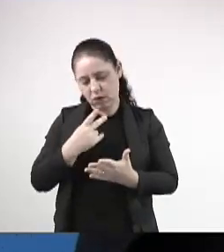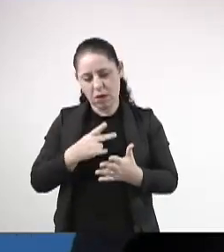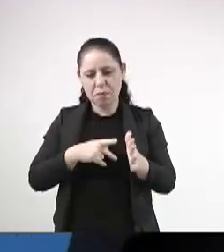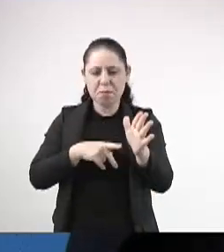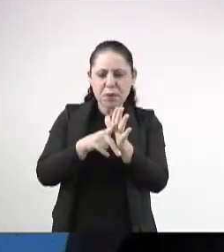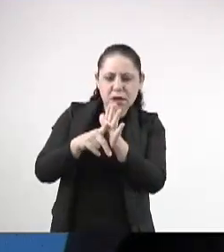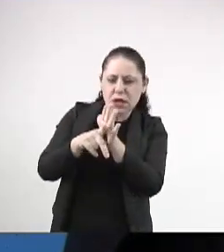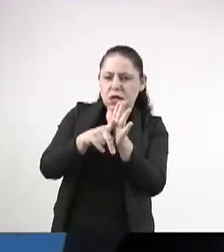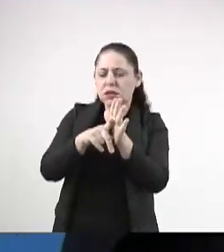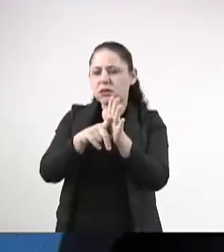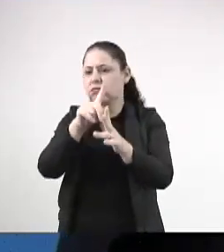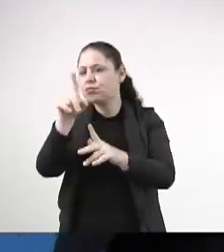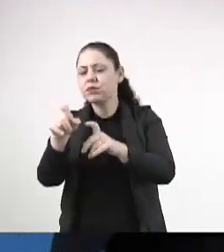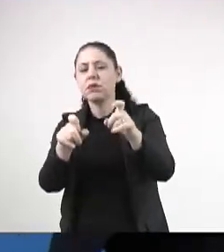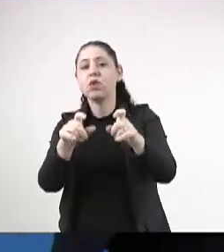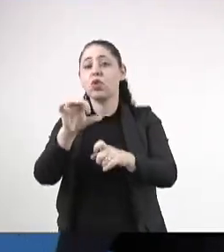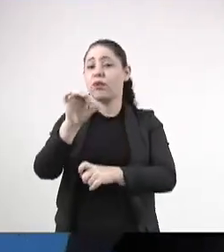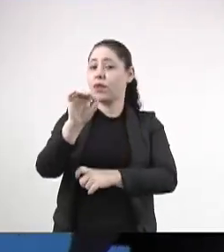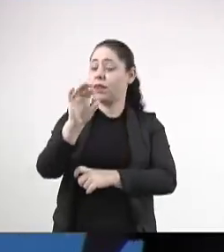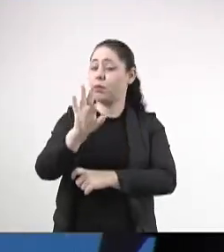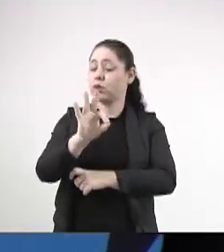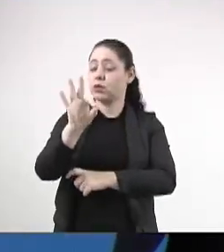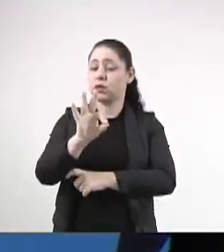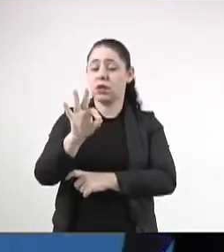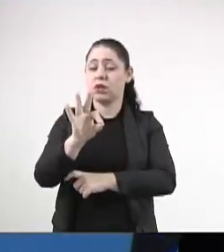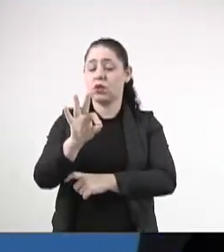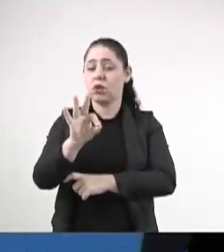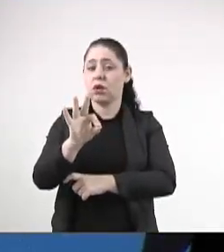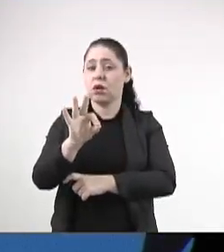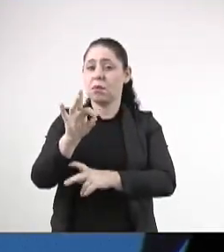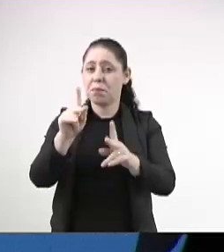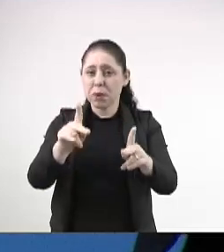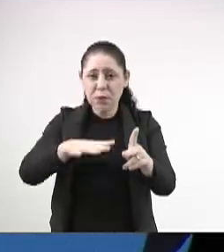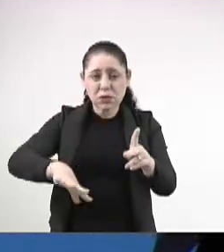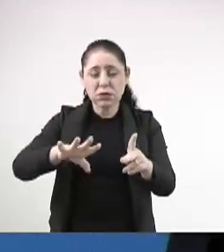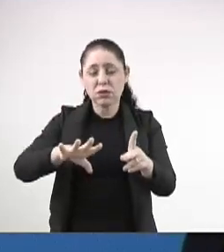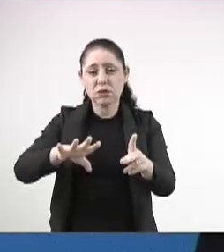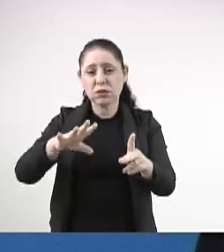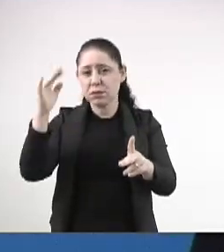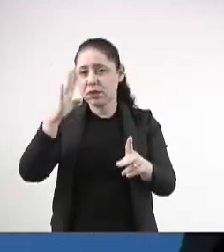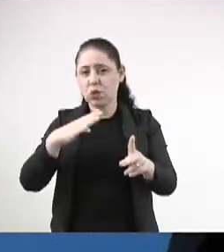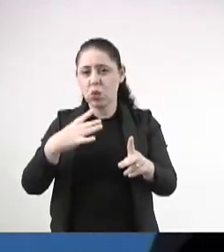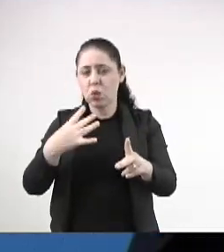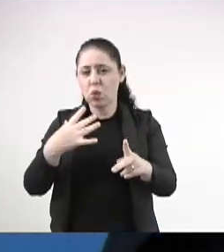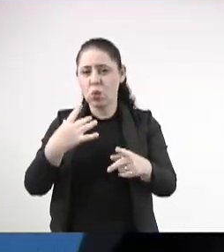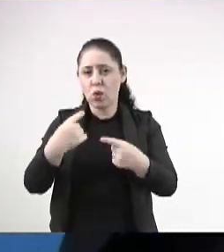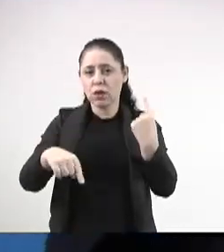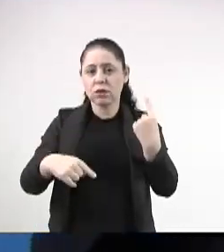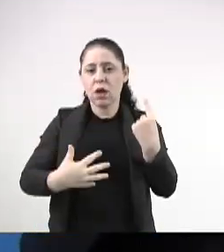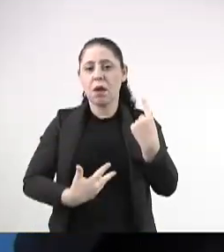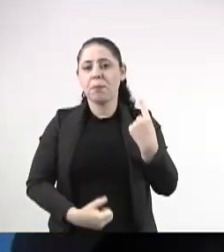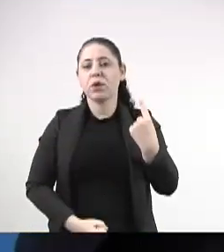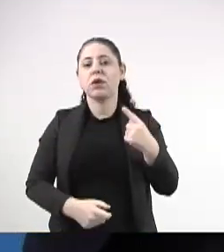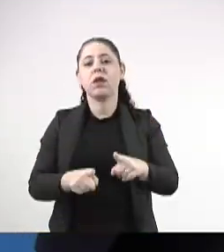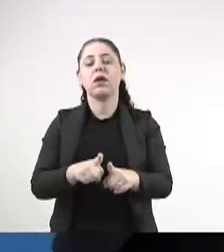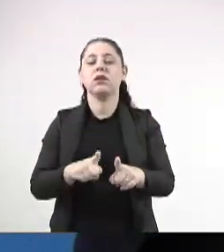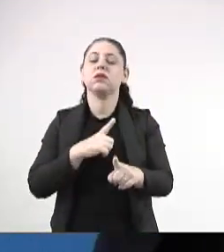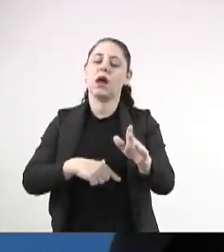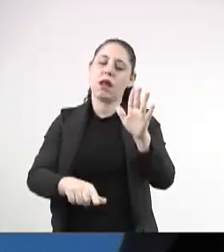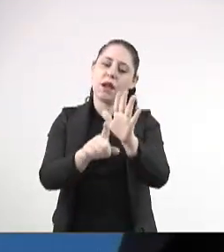Brasil, 90% da população brasileira é contra o aborto. E nós já temos os 3 casos com previsão